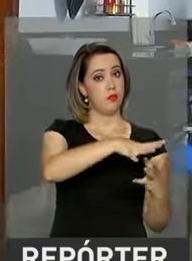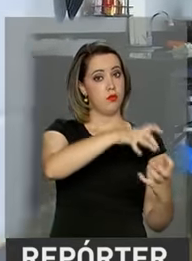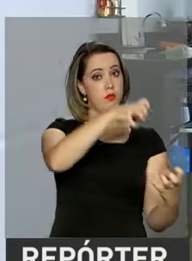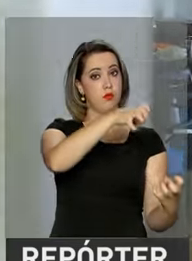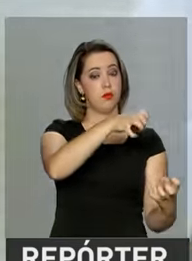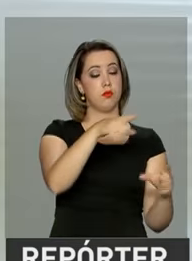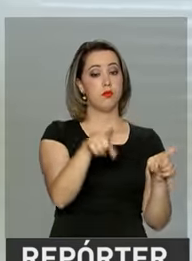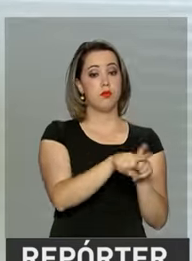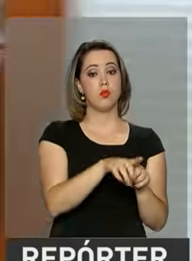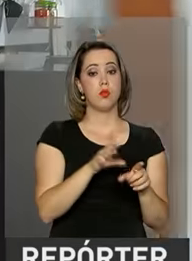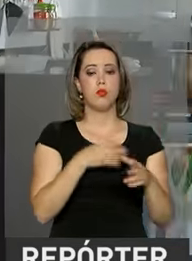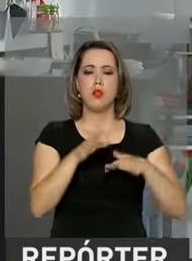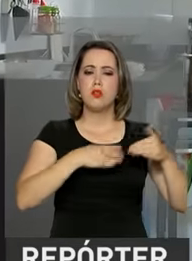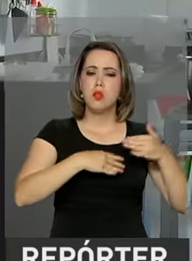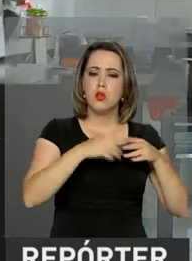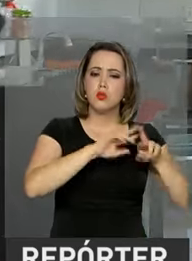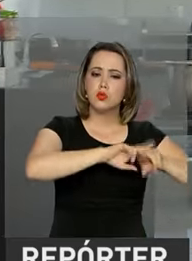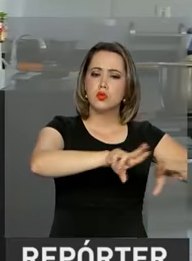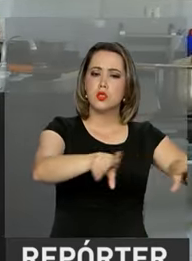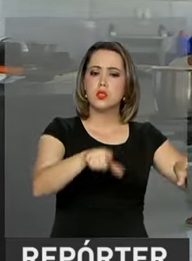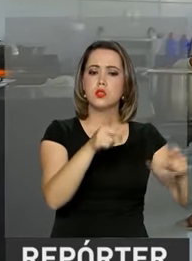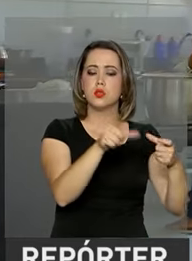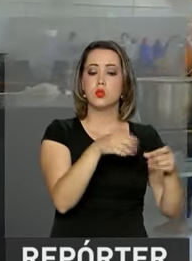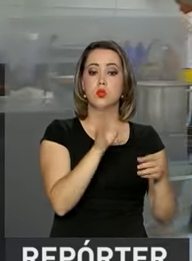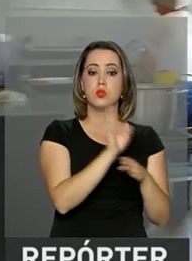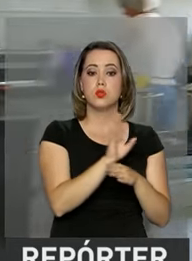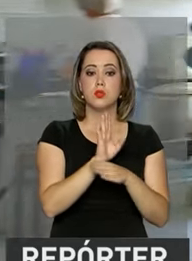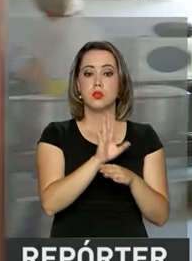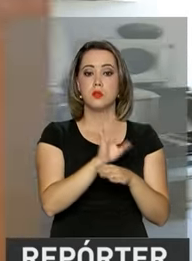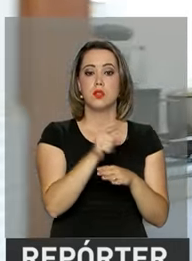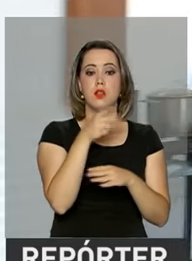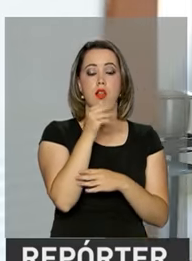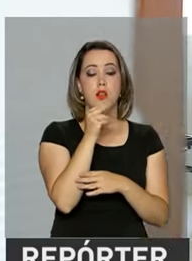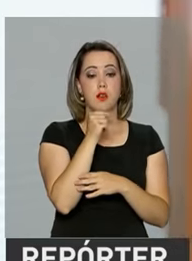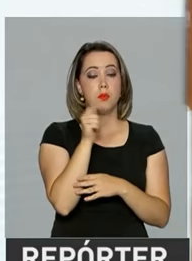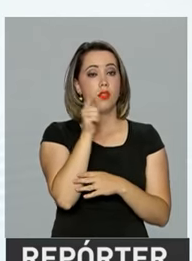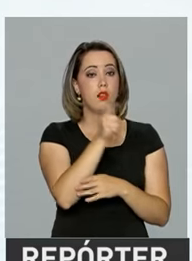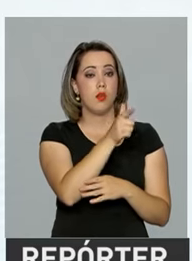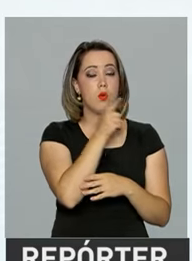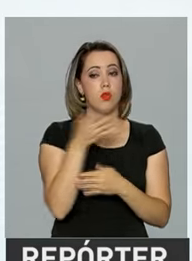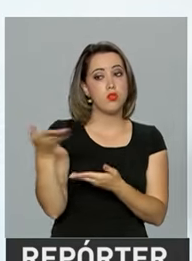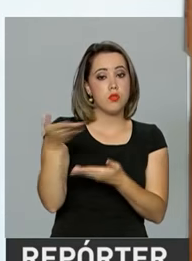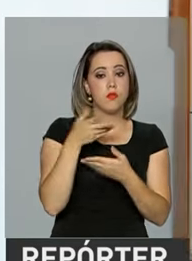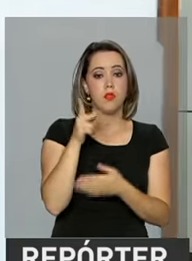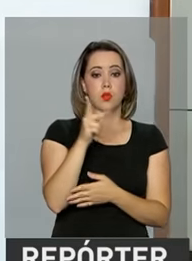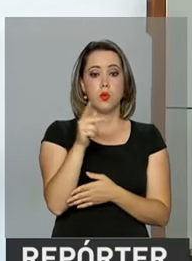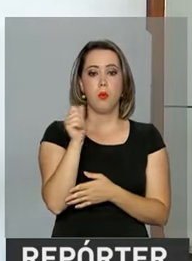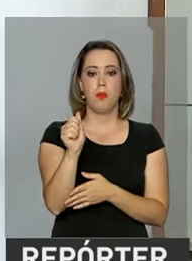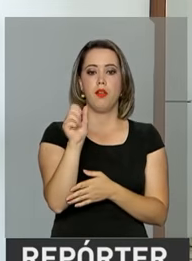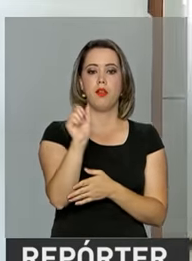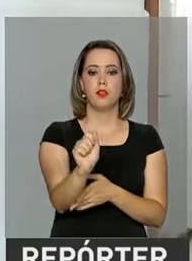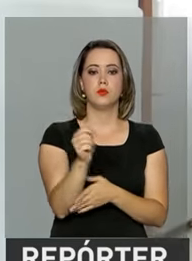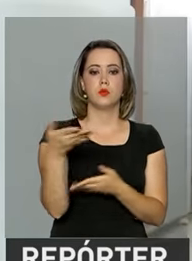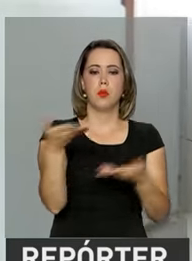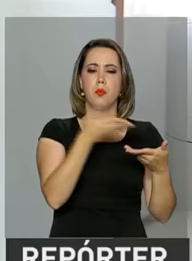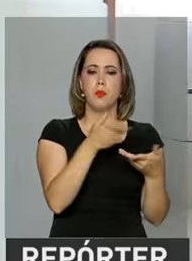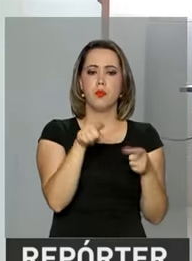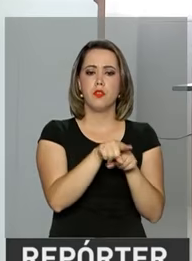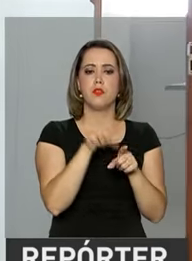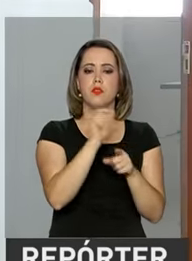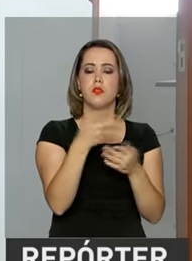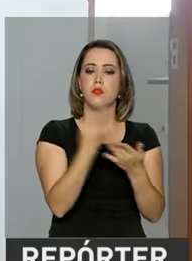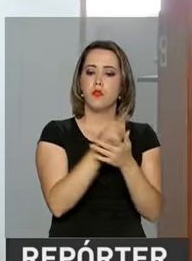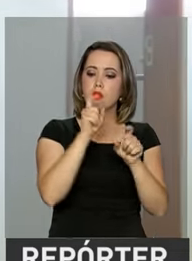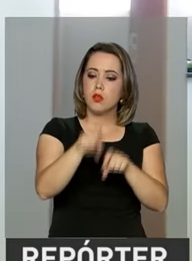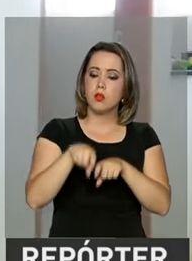dos produtos que abastece a cozinha, especialmente as verduras, vem do PAA. Ou seja, são produzidos na zona